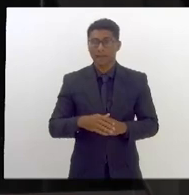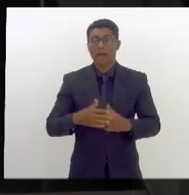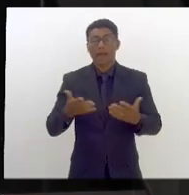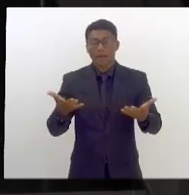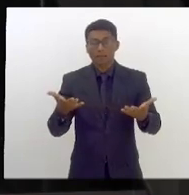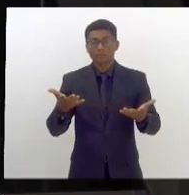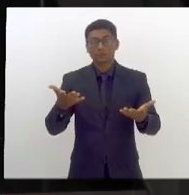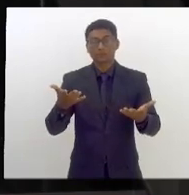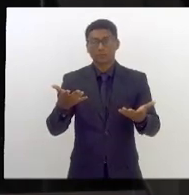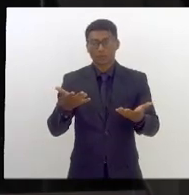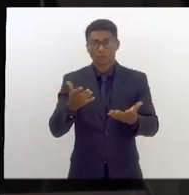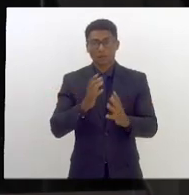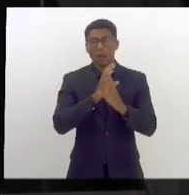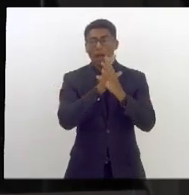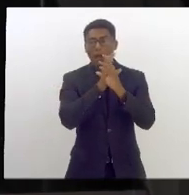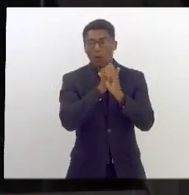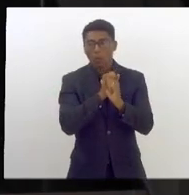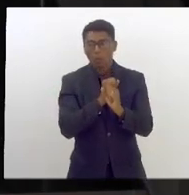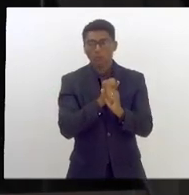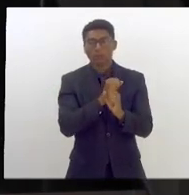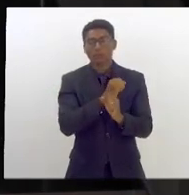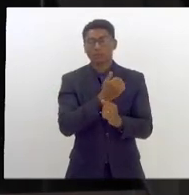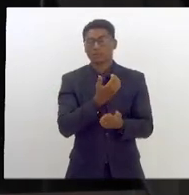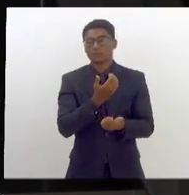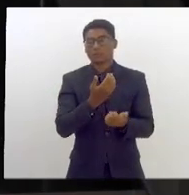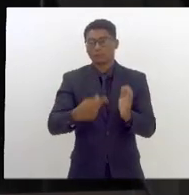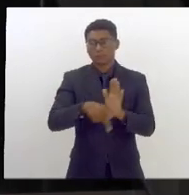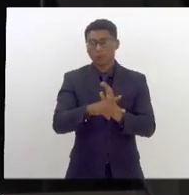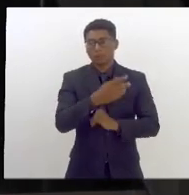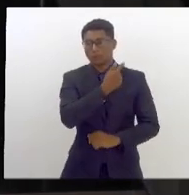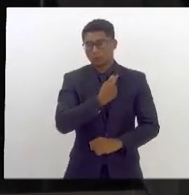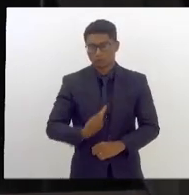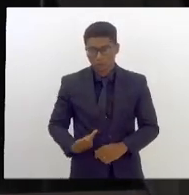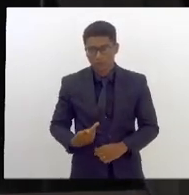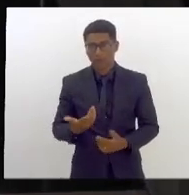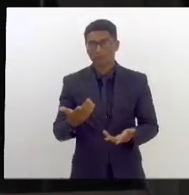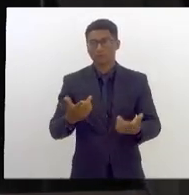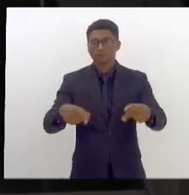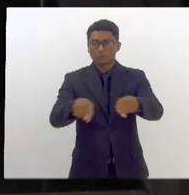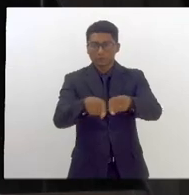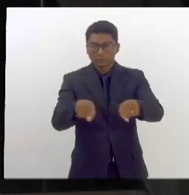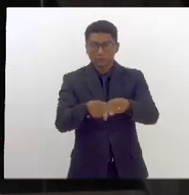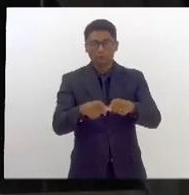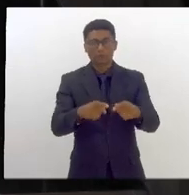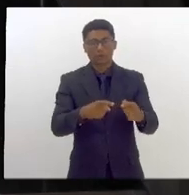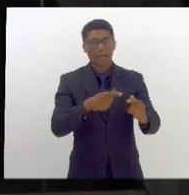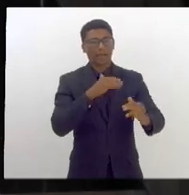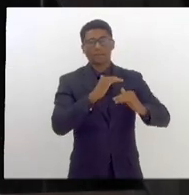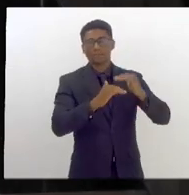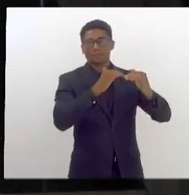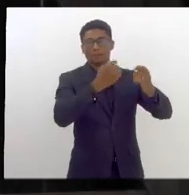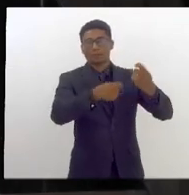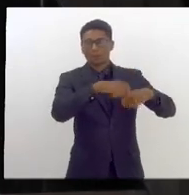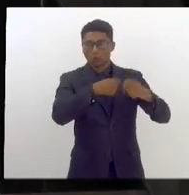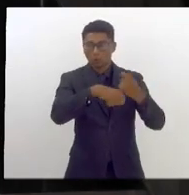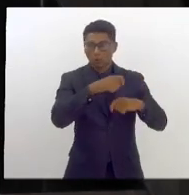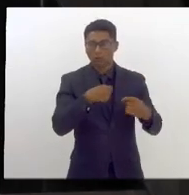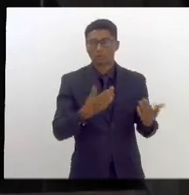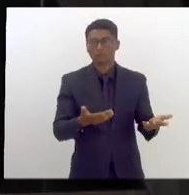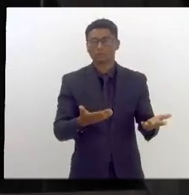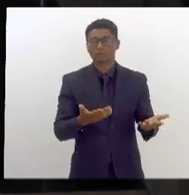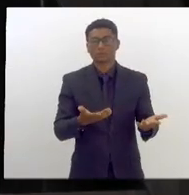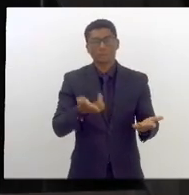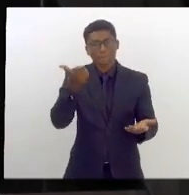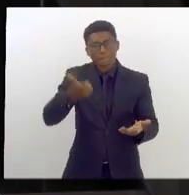recomposição das contas públicas federais de voltar a permitir voltar a construir uma agenda de crescimento econômico que permita